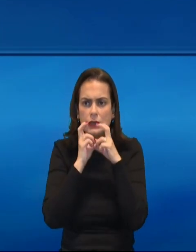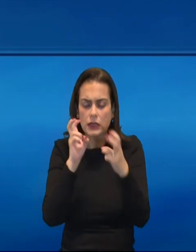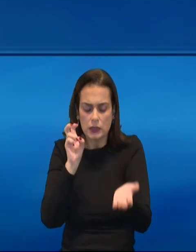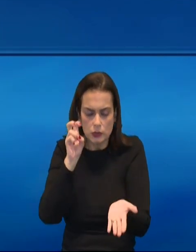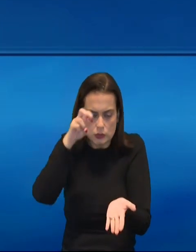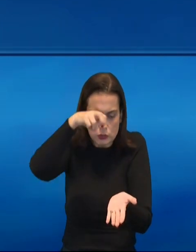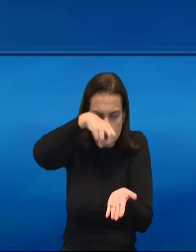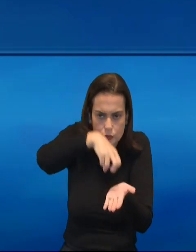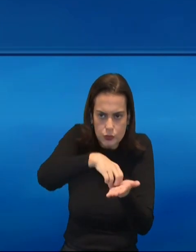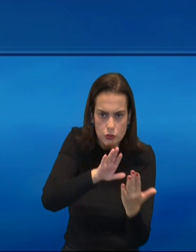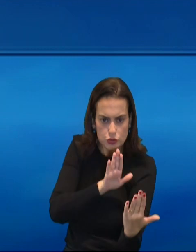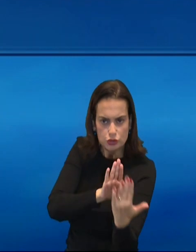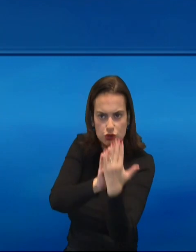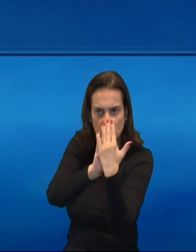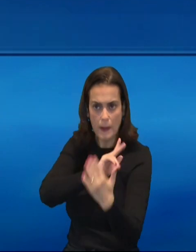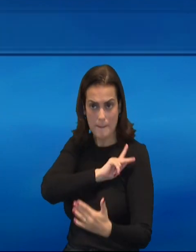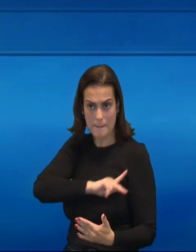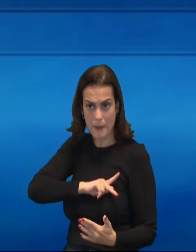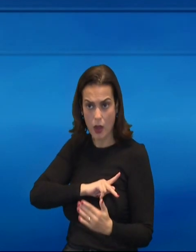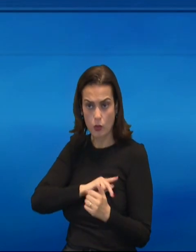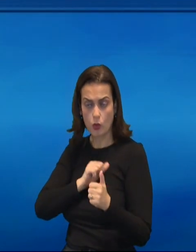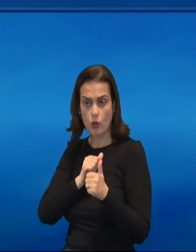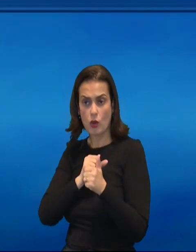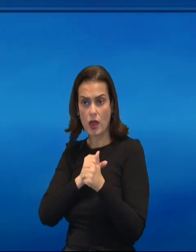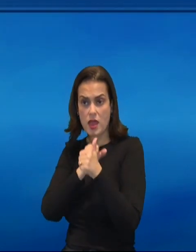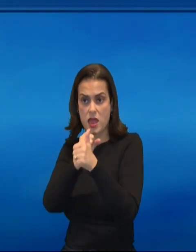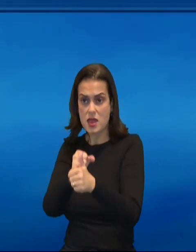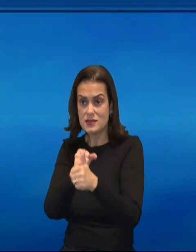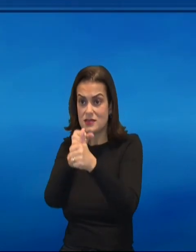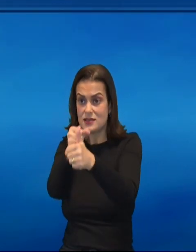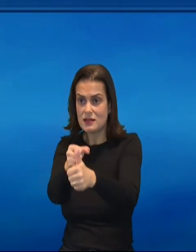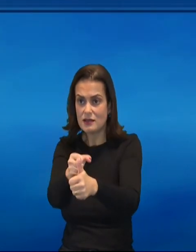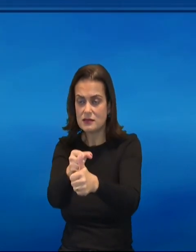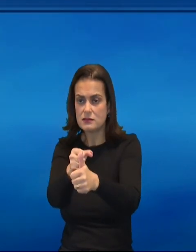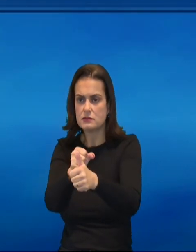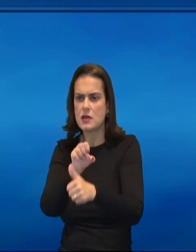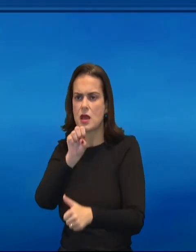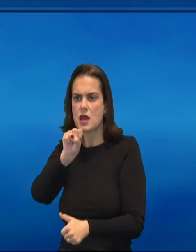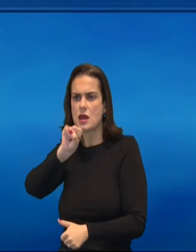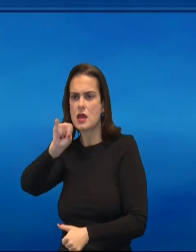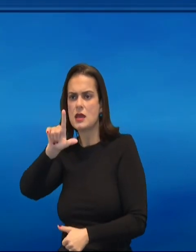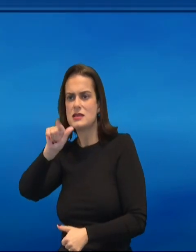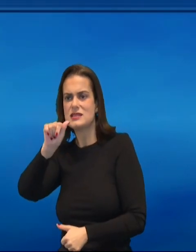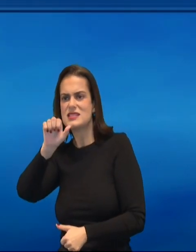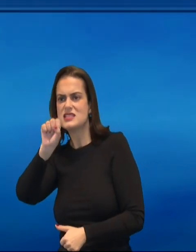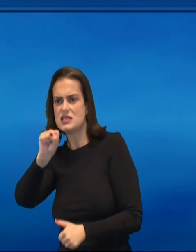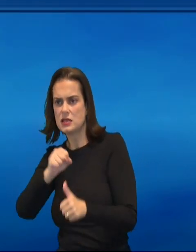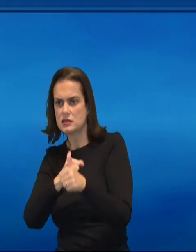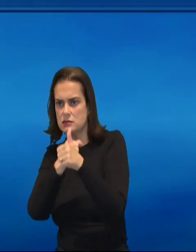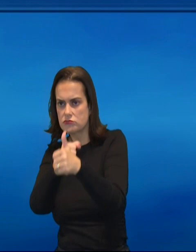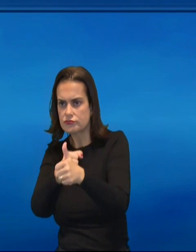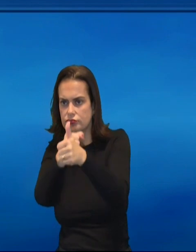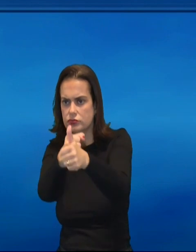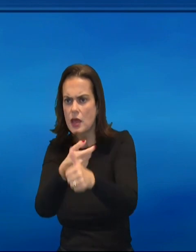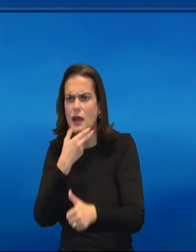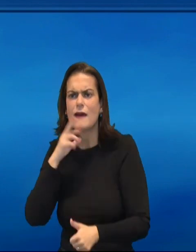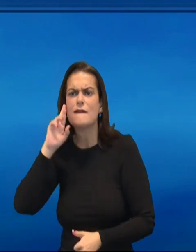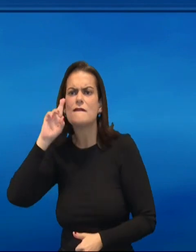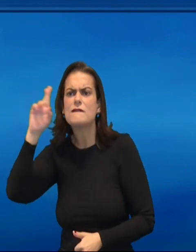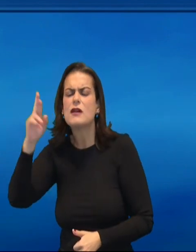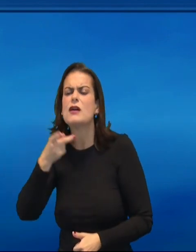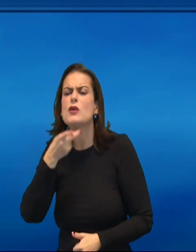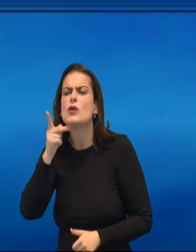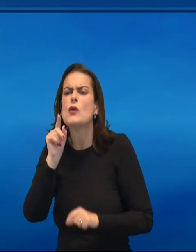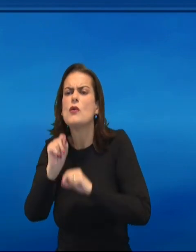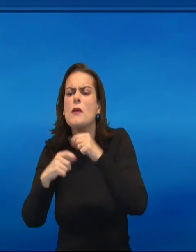prostrou-se diante de Paulo e Silas. Depois, trazendo-os para fora, disse: Senhores, que devo fazer